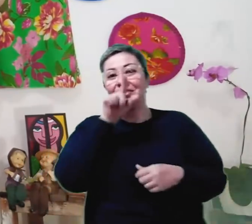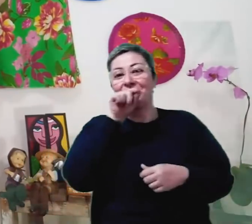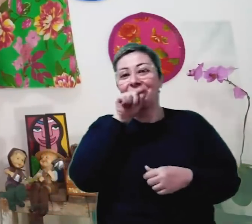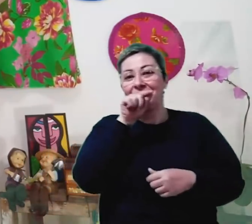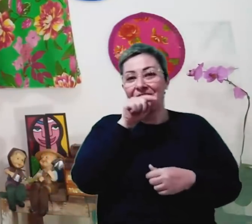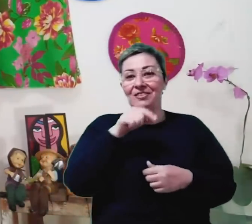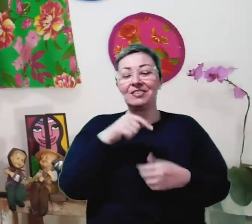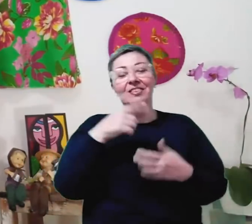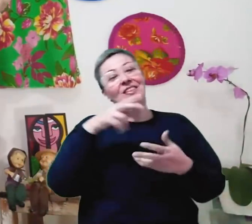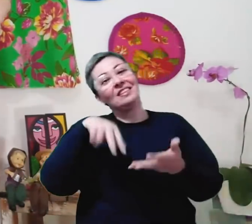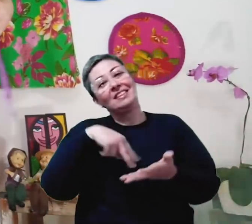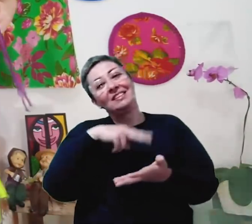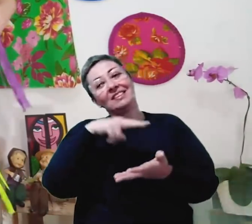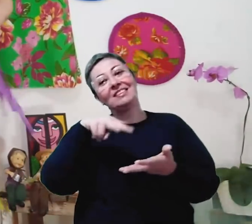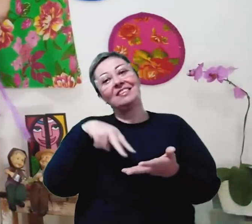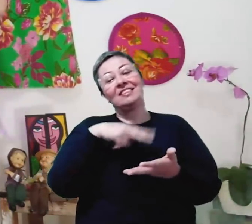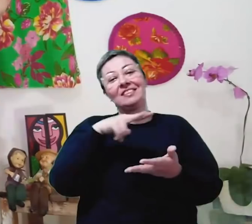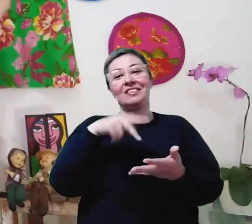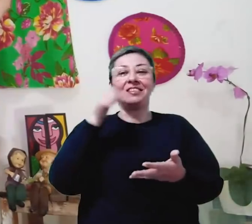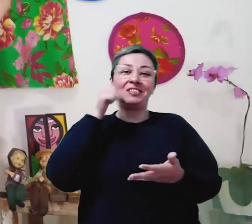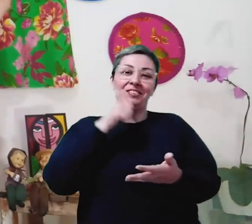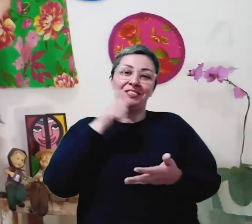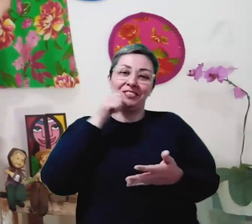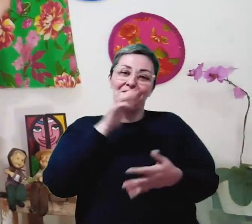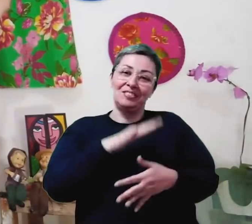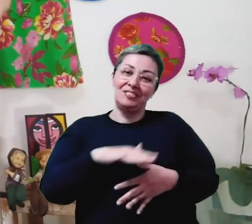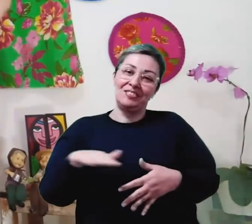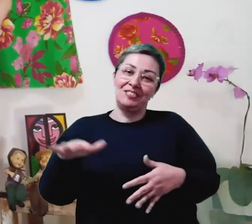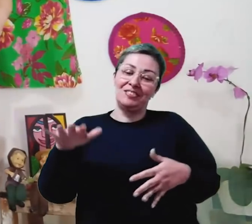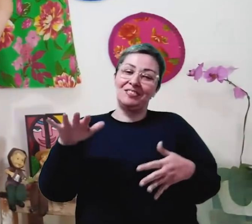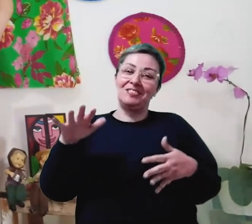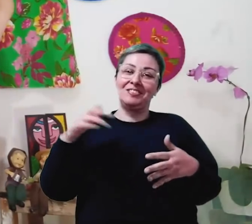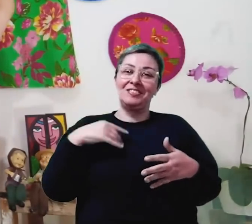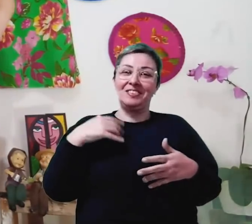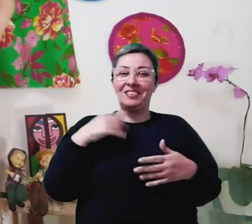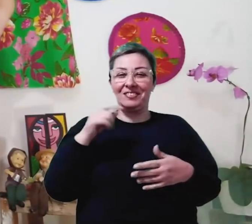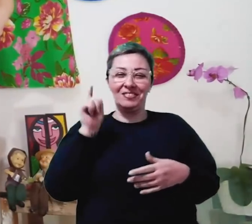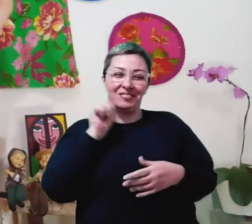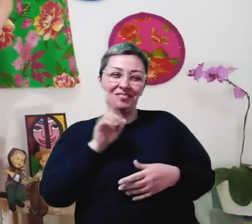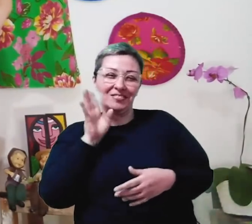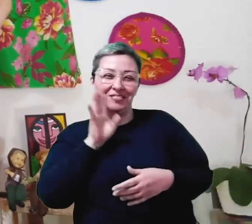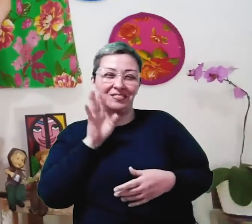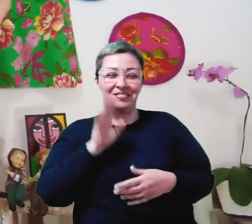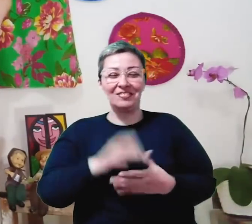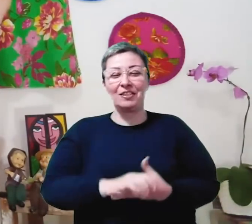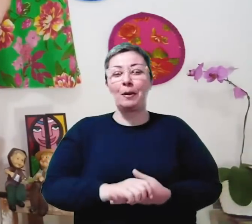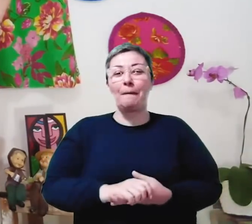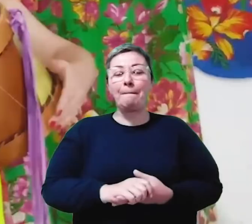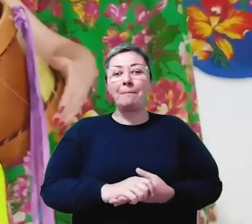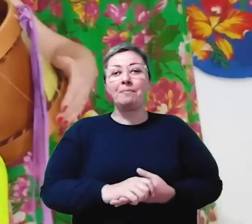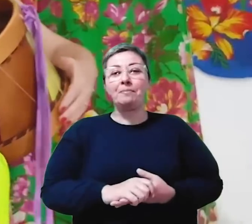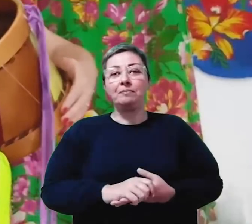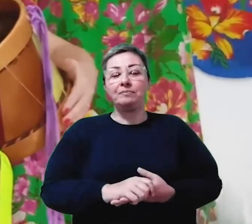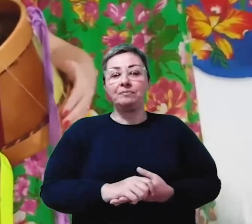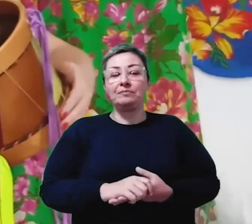pássaro e dance, dance como uma criança sapeca. Vamos lá?